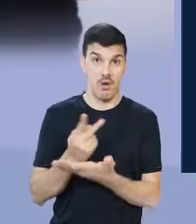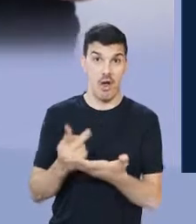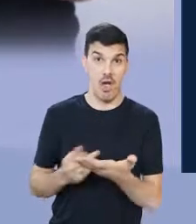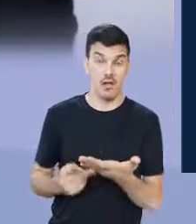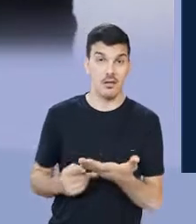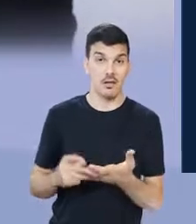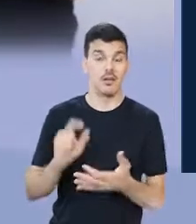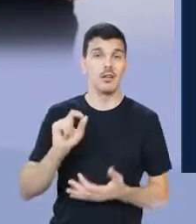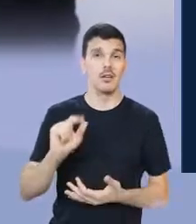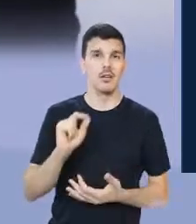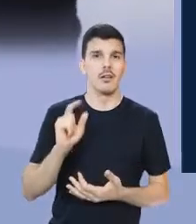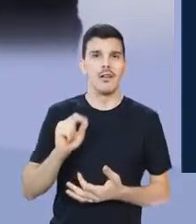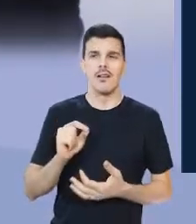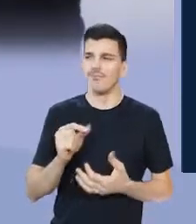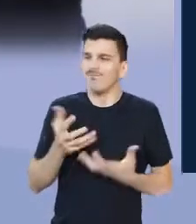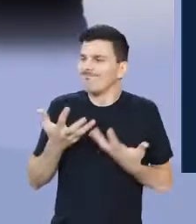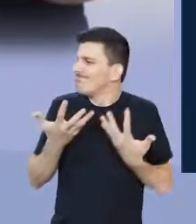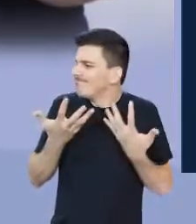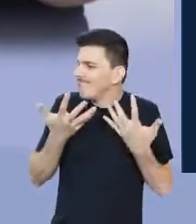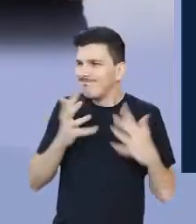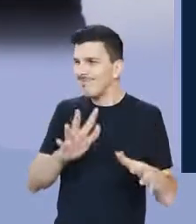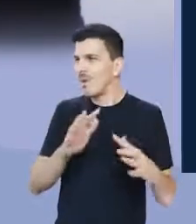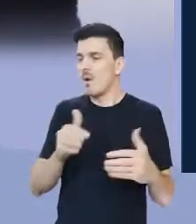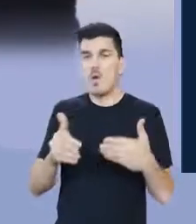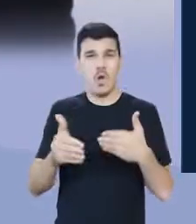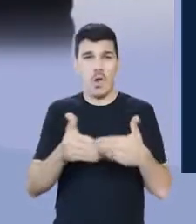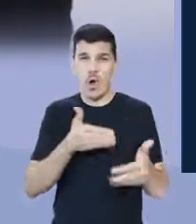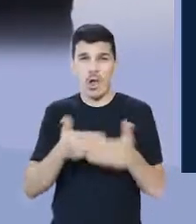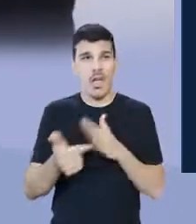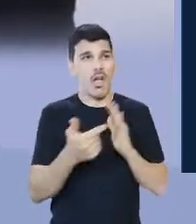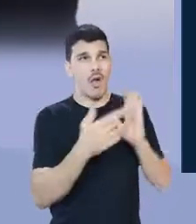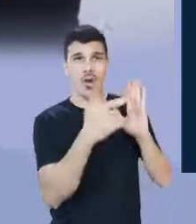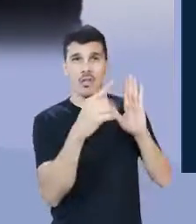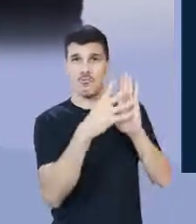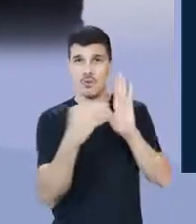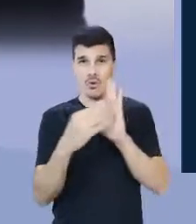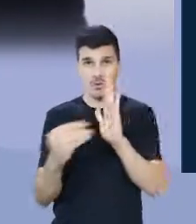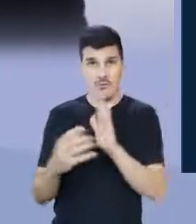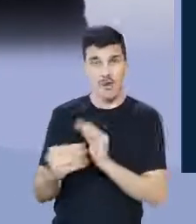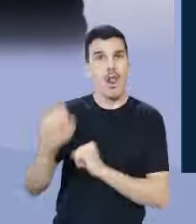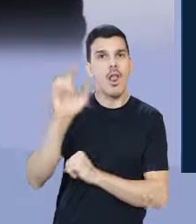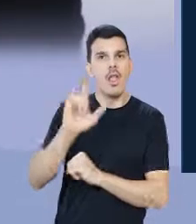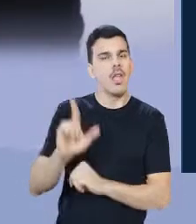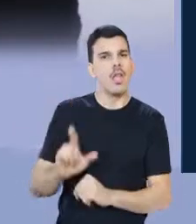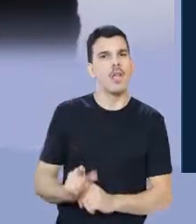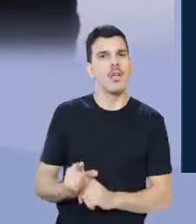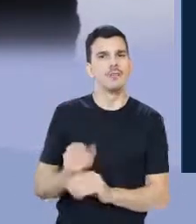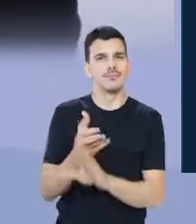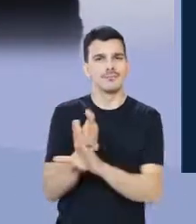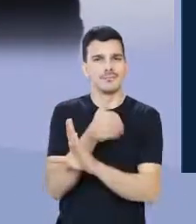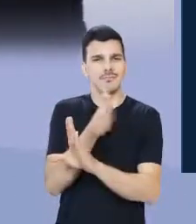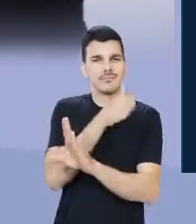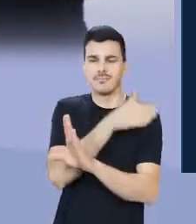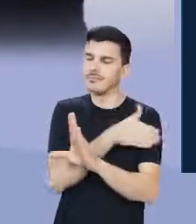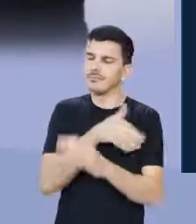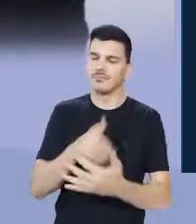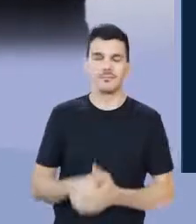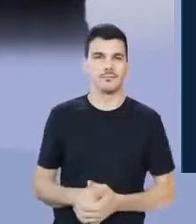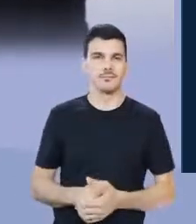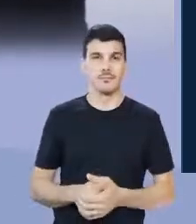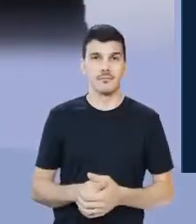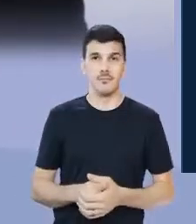Esse poeta marginal recusa qualquer modelo literário do